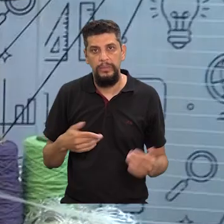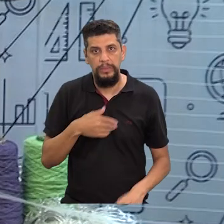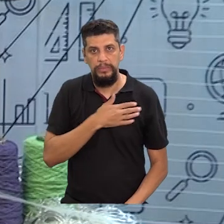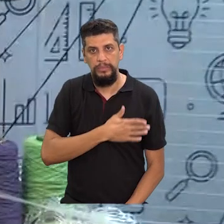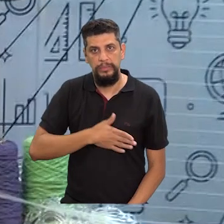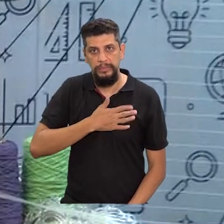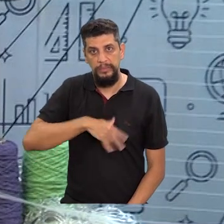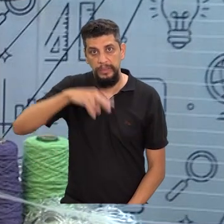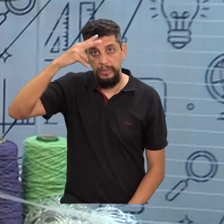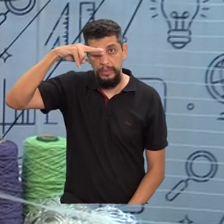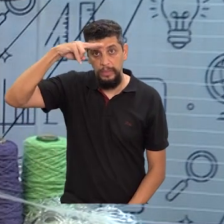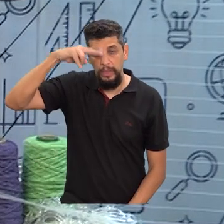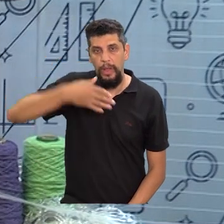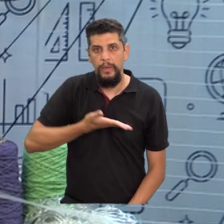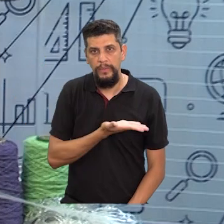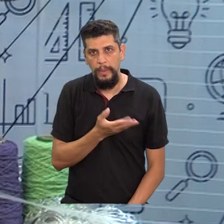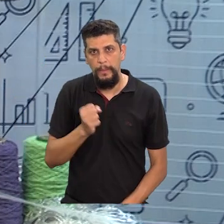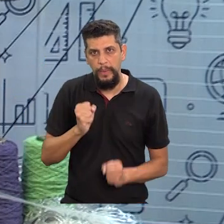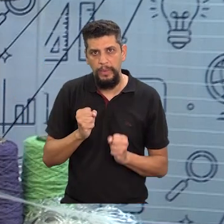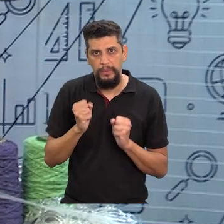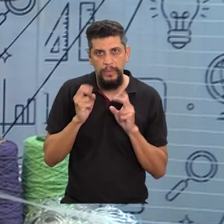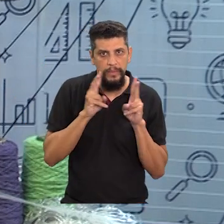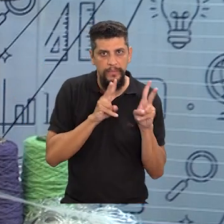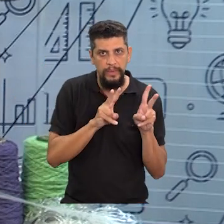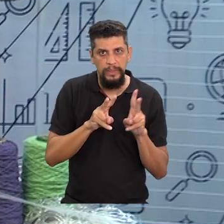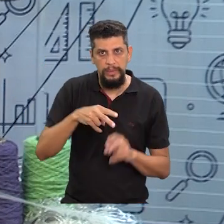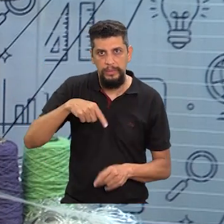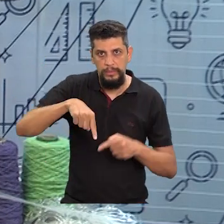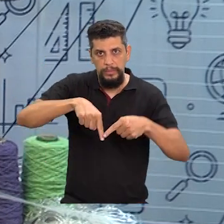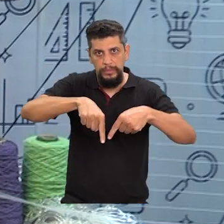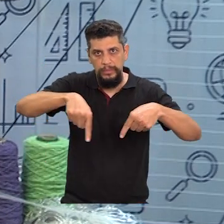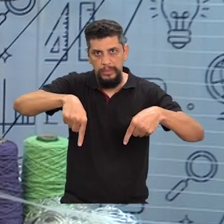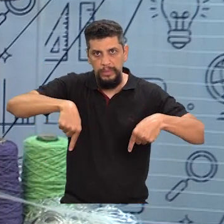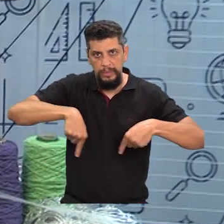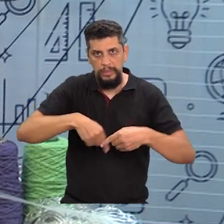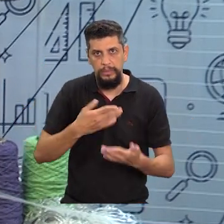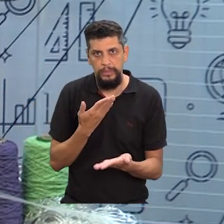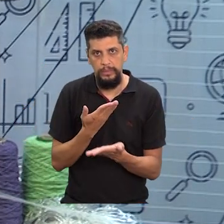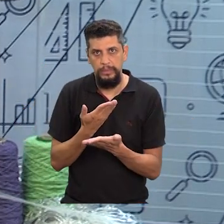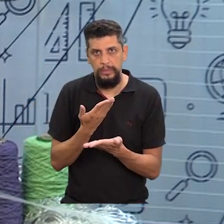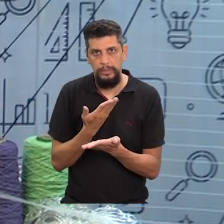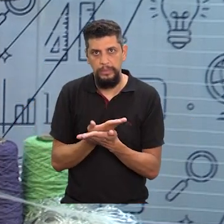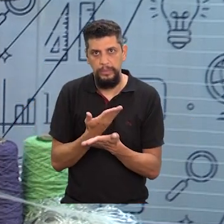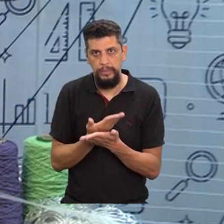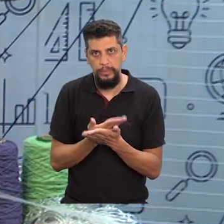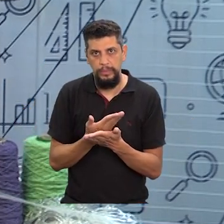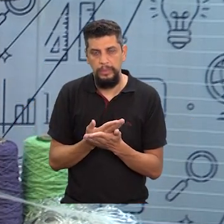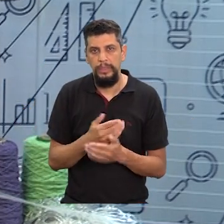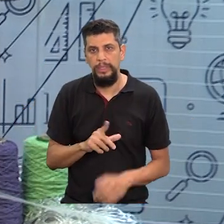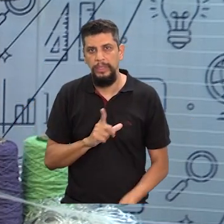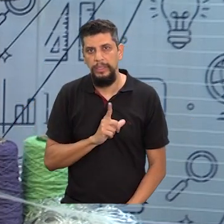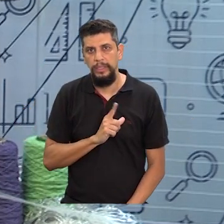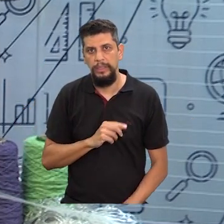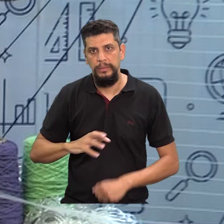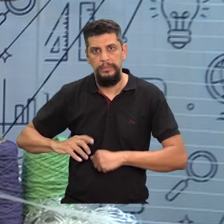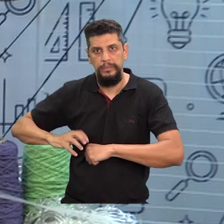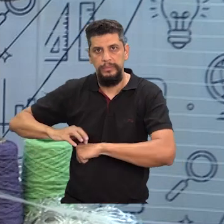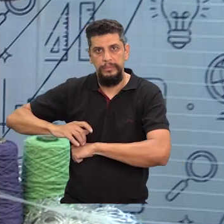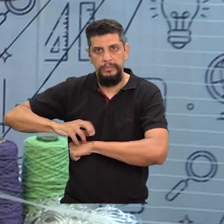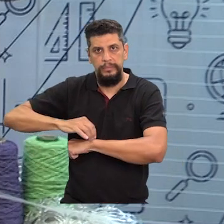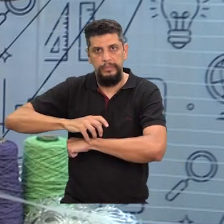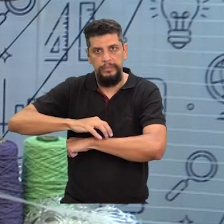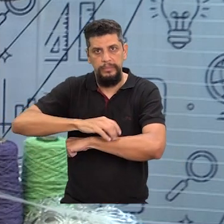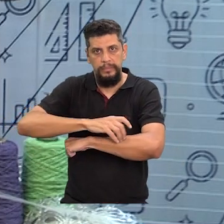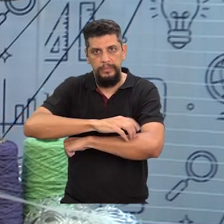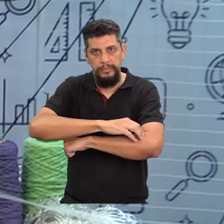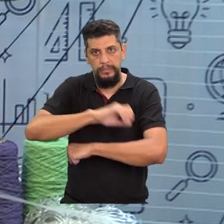Então, gente, gostaram da história? Agora vocês podem ver, né, que a nossa sala de aula aqui mudou um pouquinho, né? Vieram até algumas